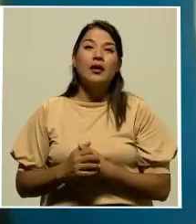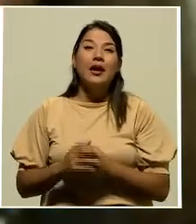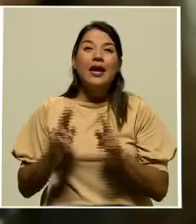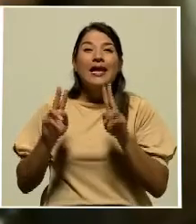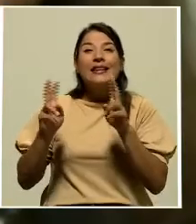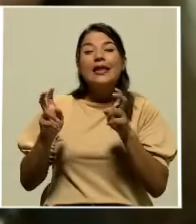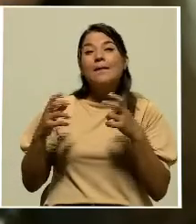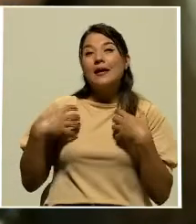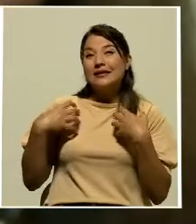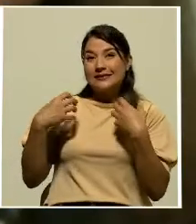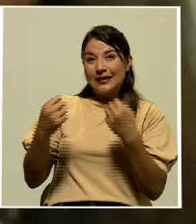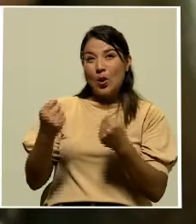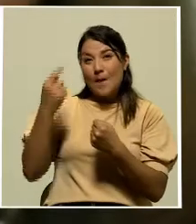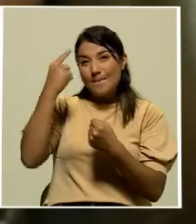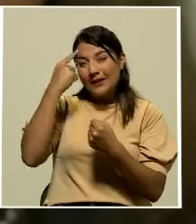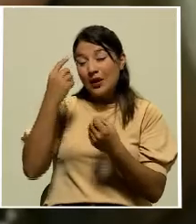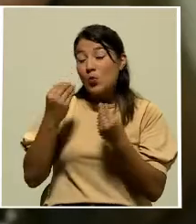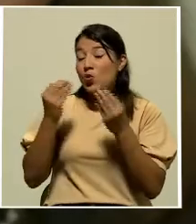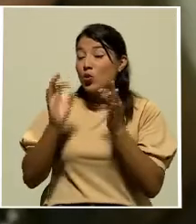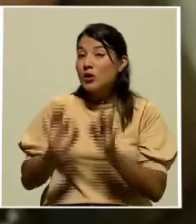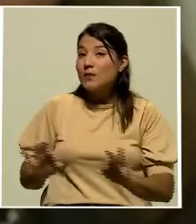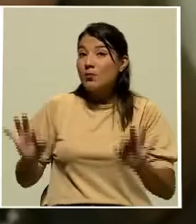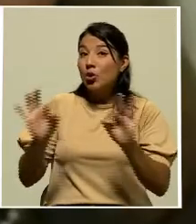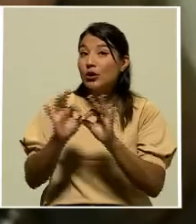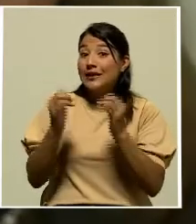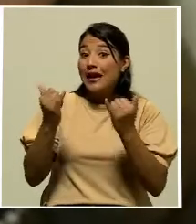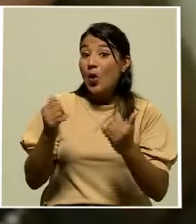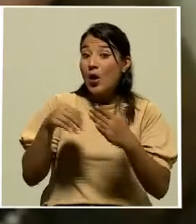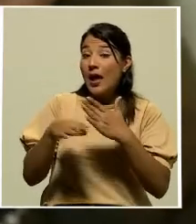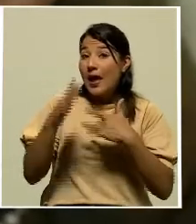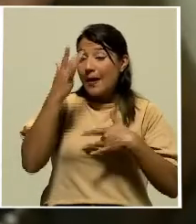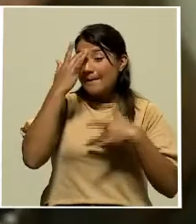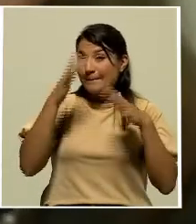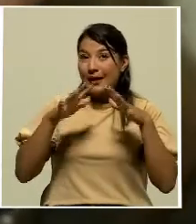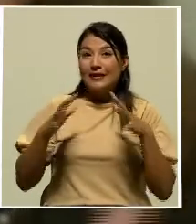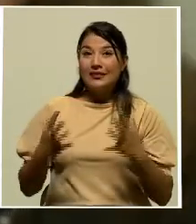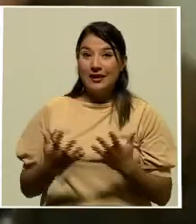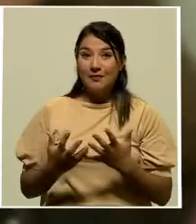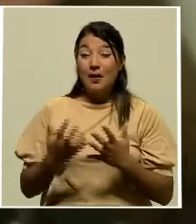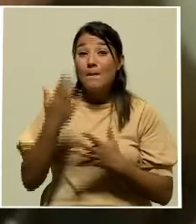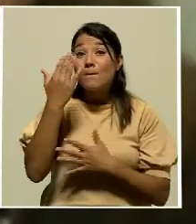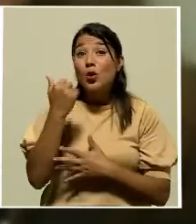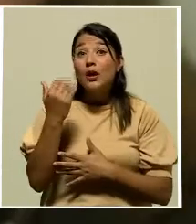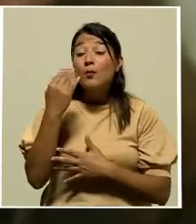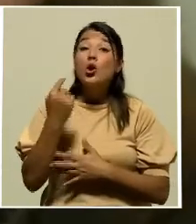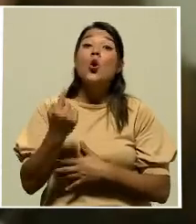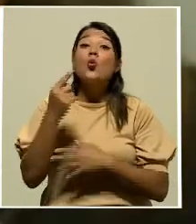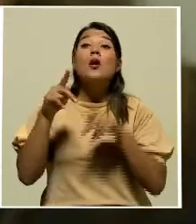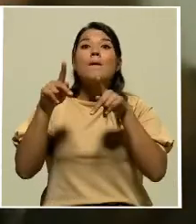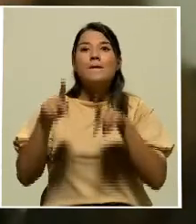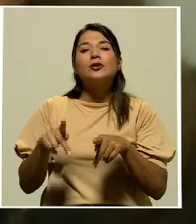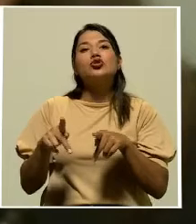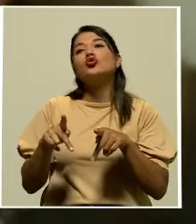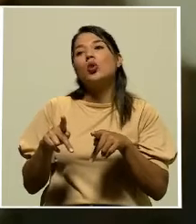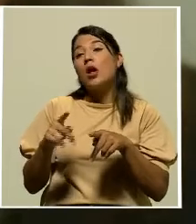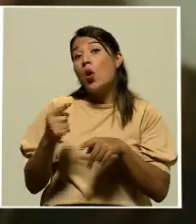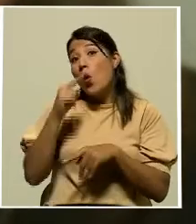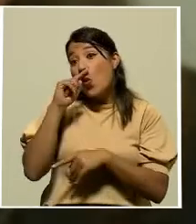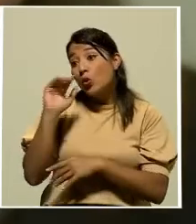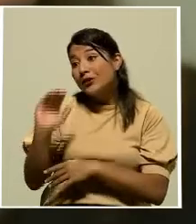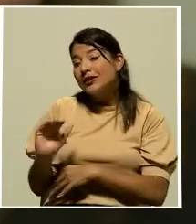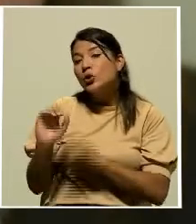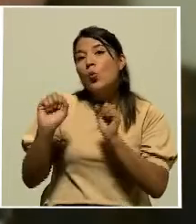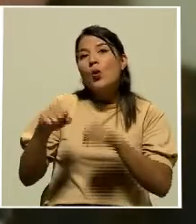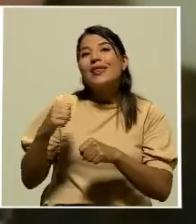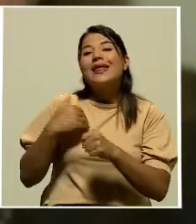de saúde mental é tão forte agora na pandemia, porque uma pessoa tem apoio, não? E um niño tem um apoio de um